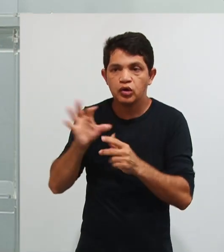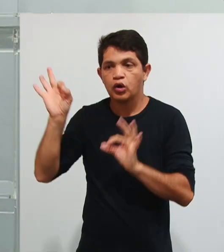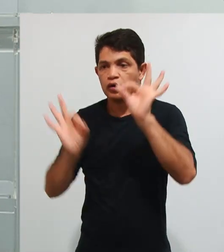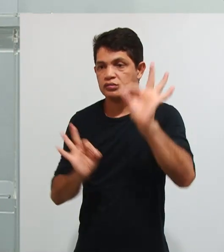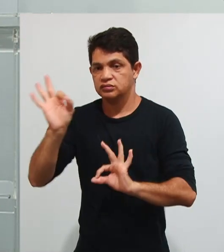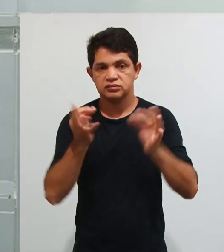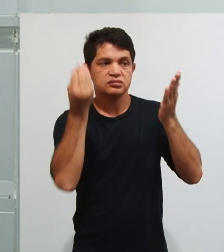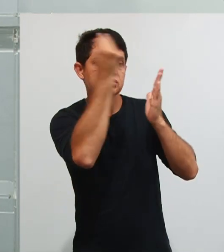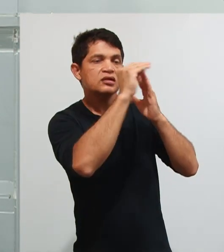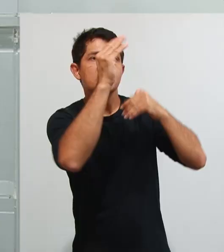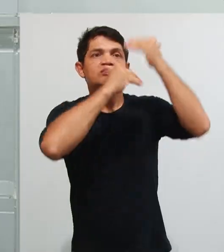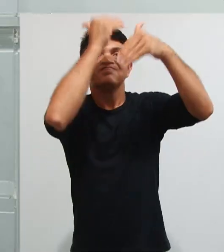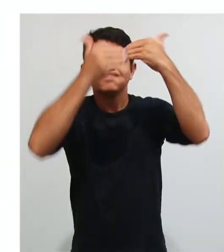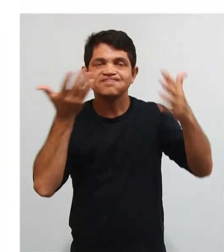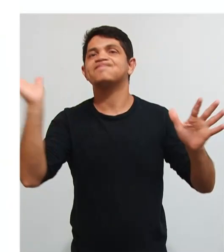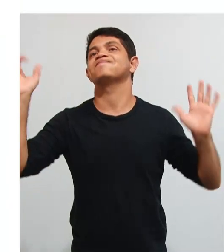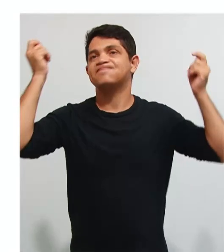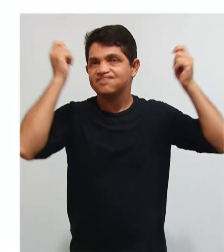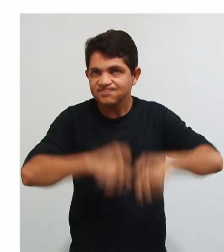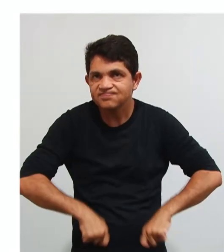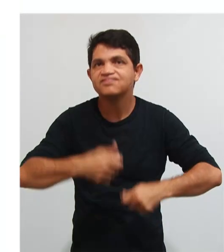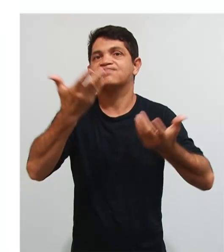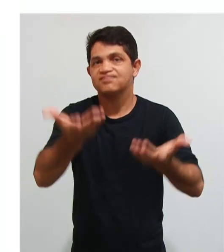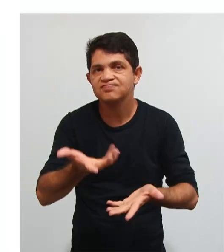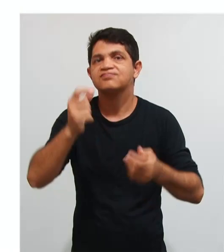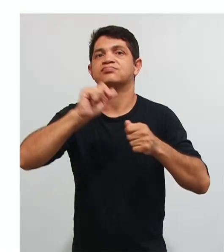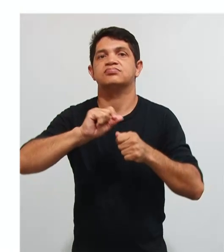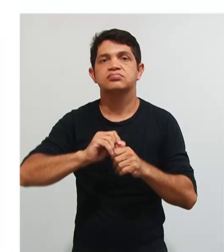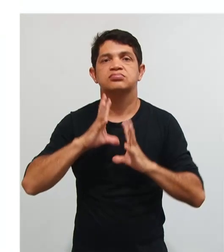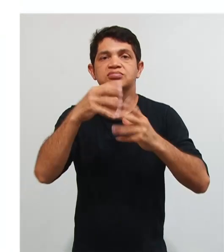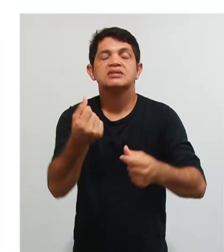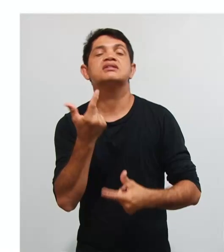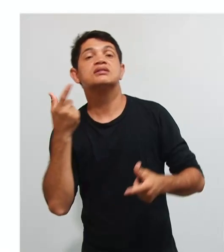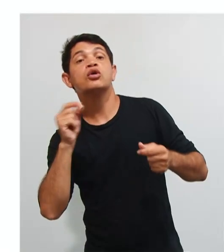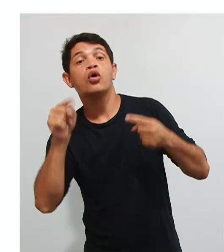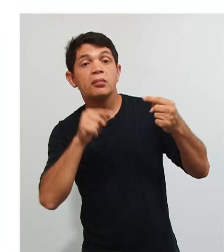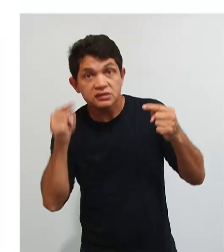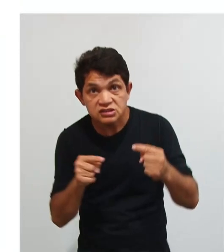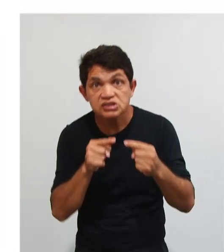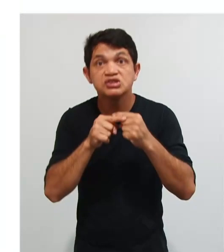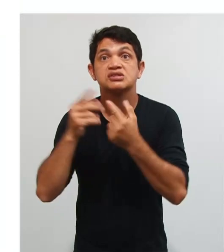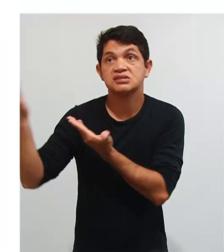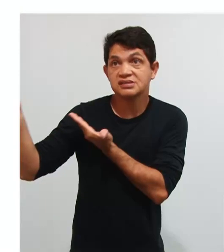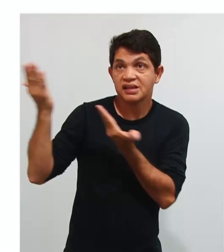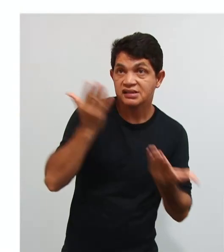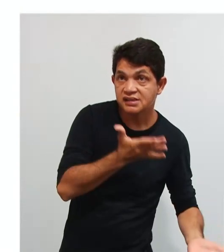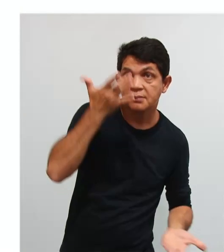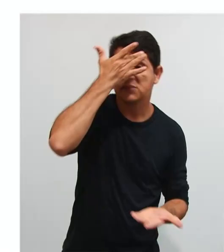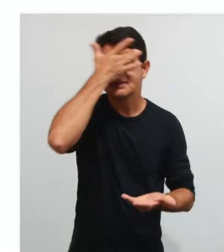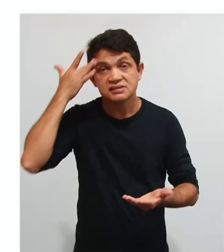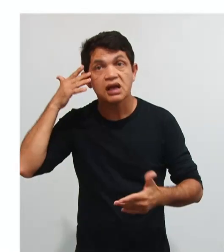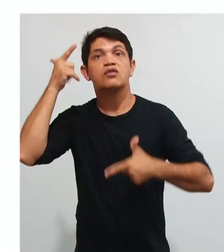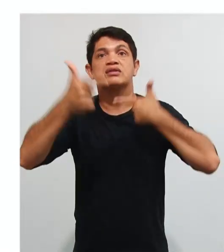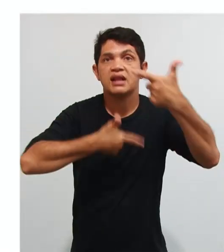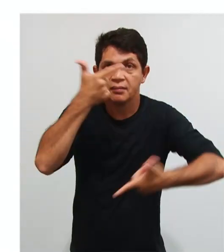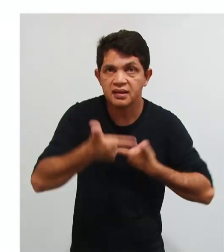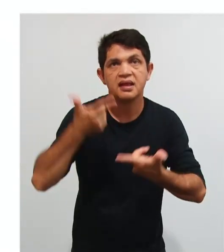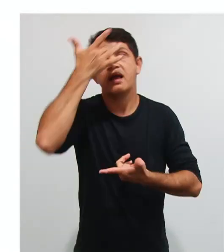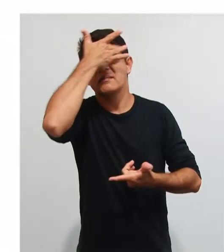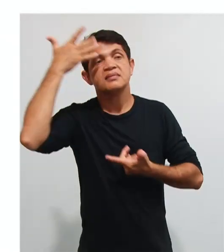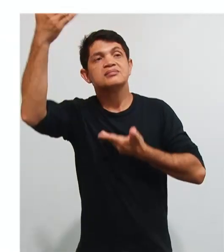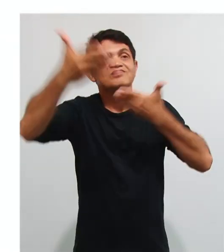se desenvolva. Será que, de fato, esses objetivos que aqui tracei, eles vão trabalhar